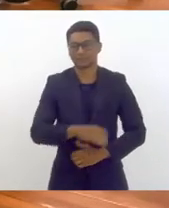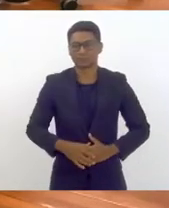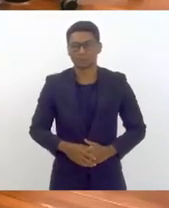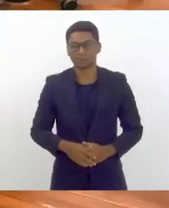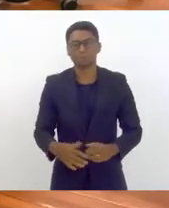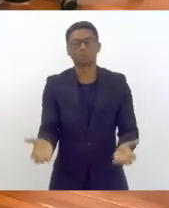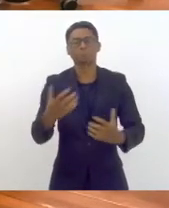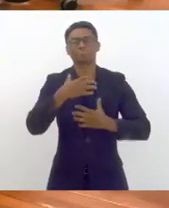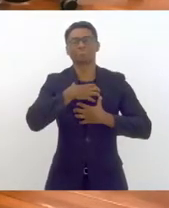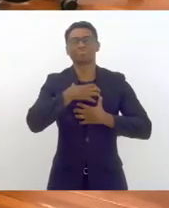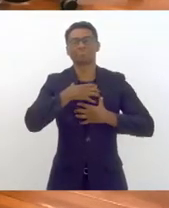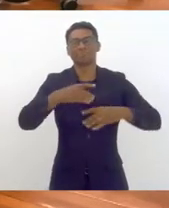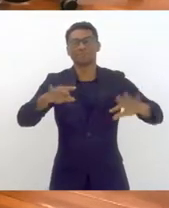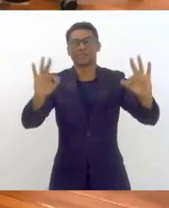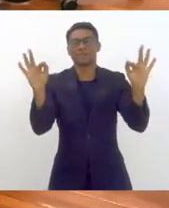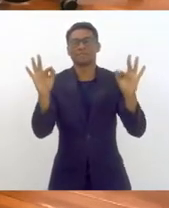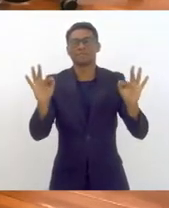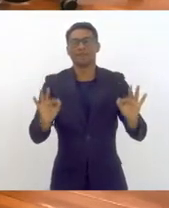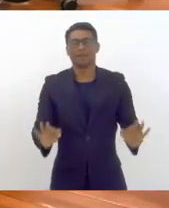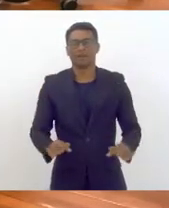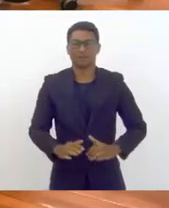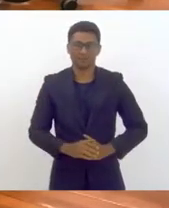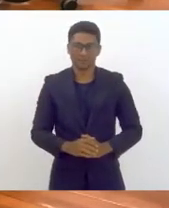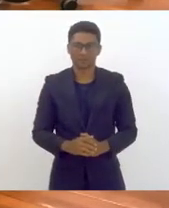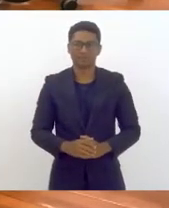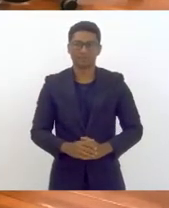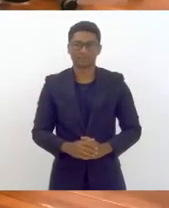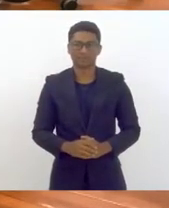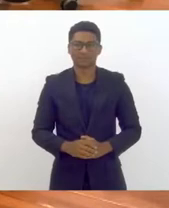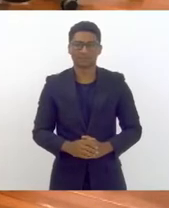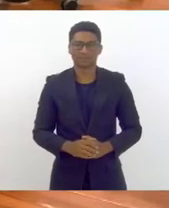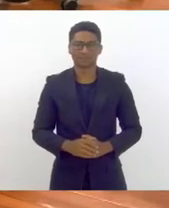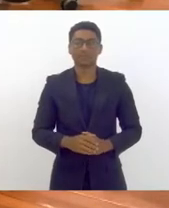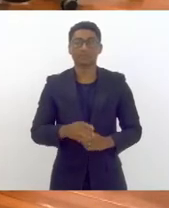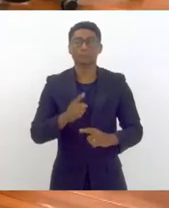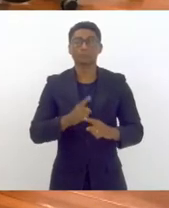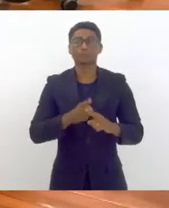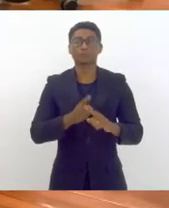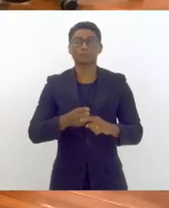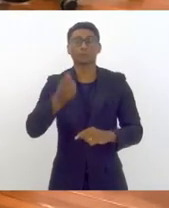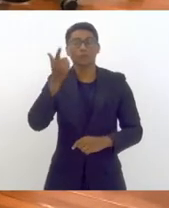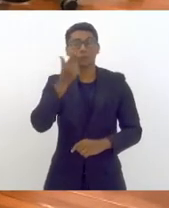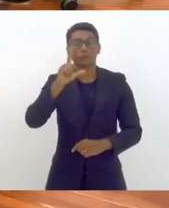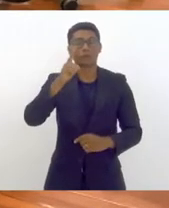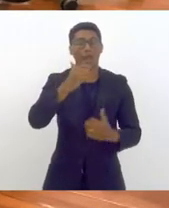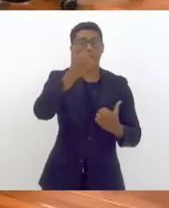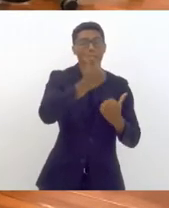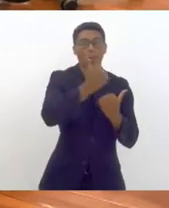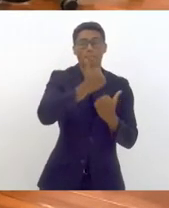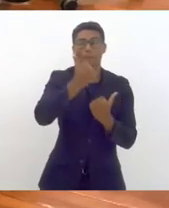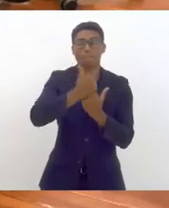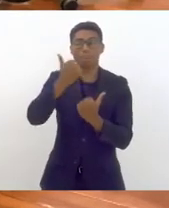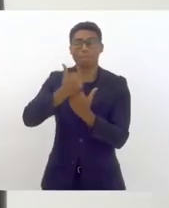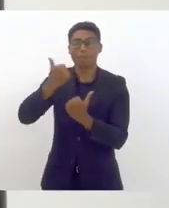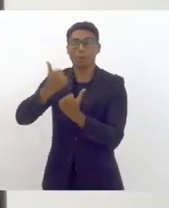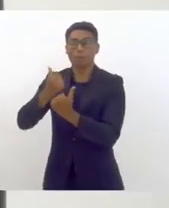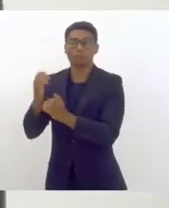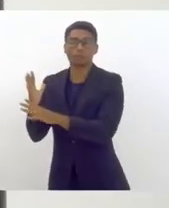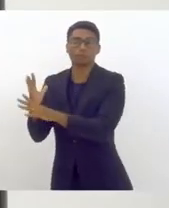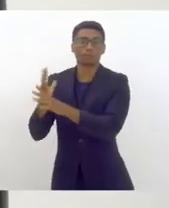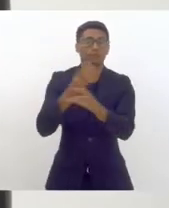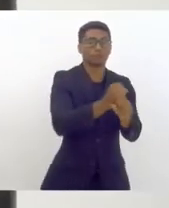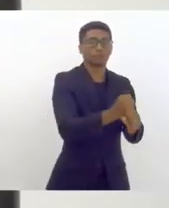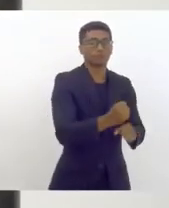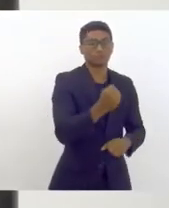Muito feliz de ter conseguido os 1.700 apoios, né, necessários, né, dessa